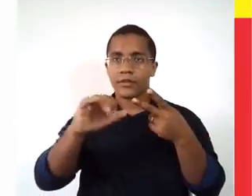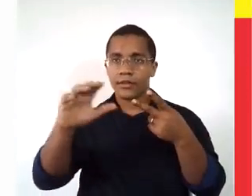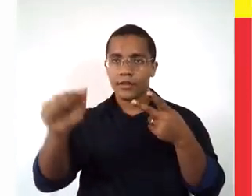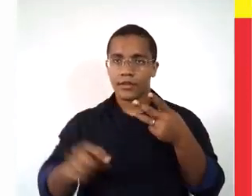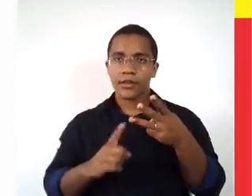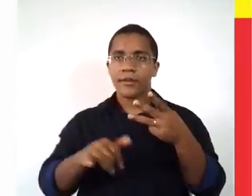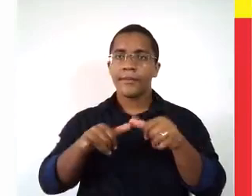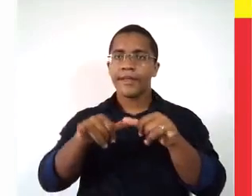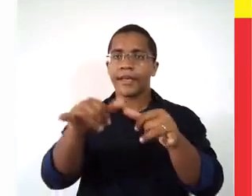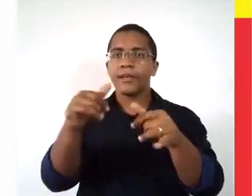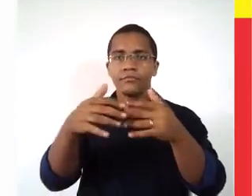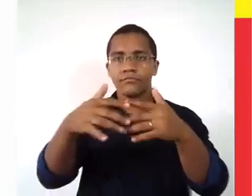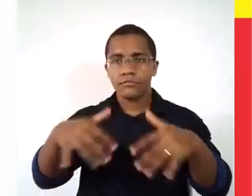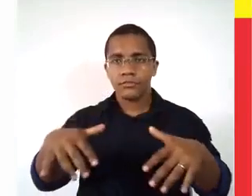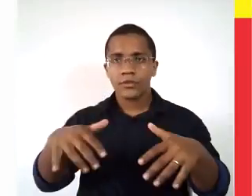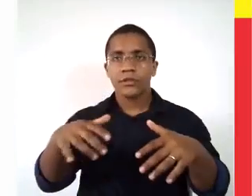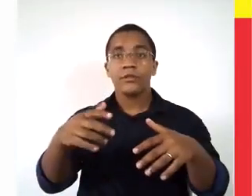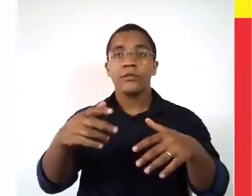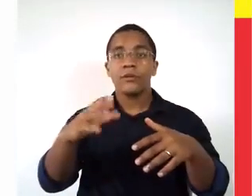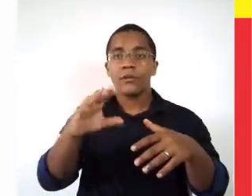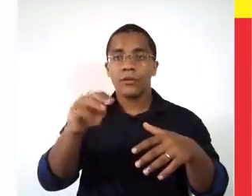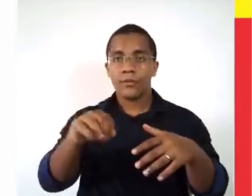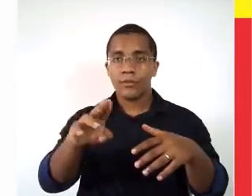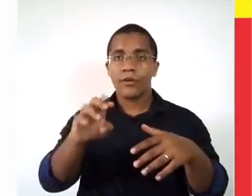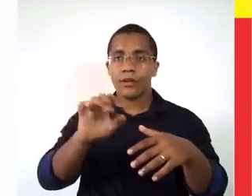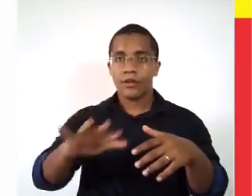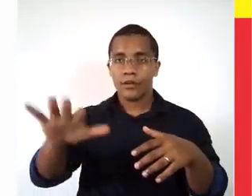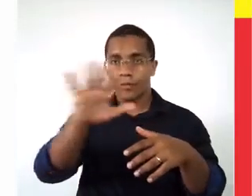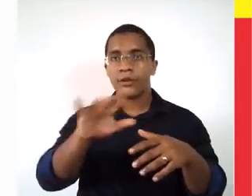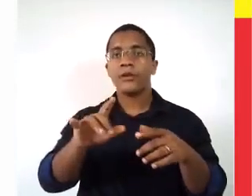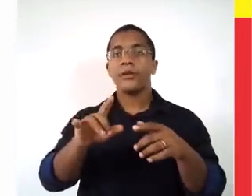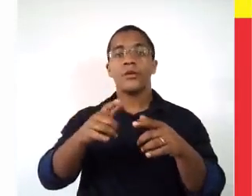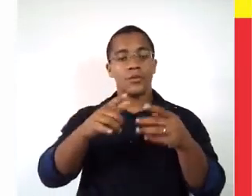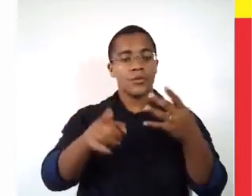CECA, Mercado Comum Europeu ou CEE